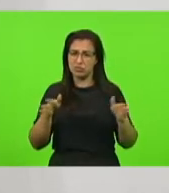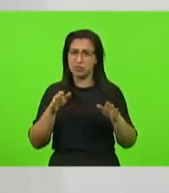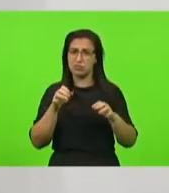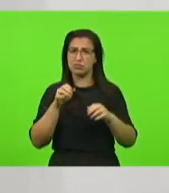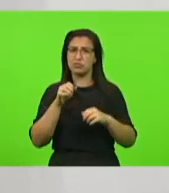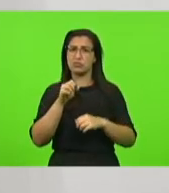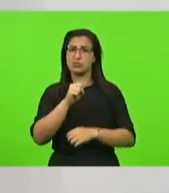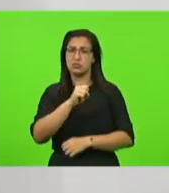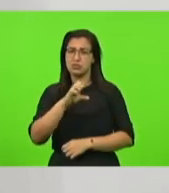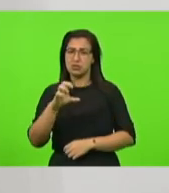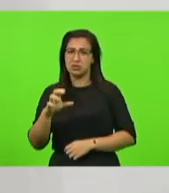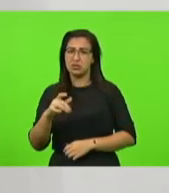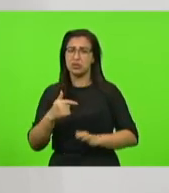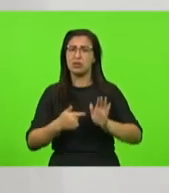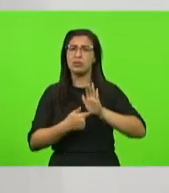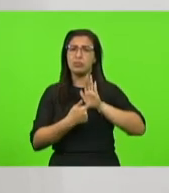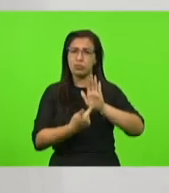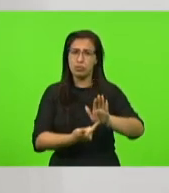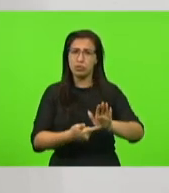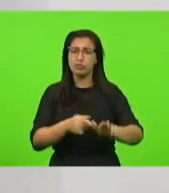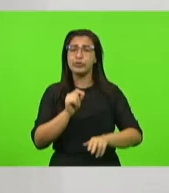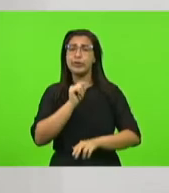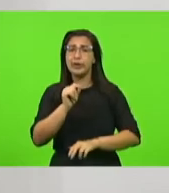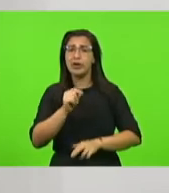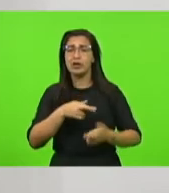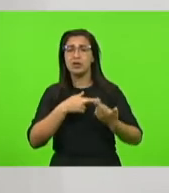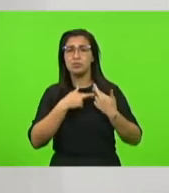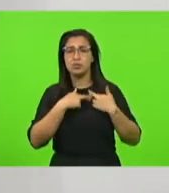os responsáveis. Já são